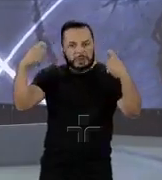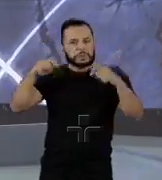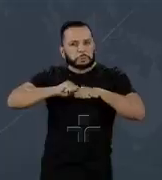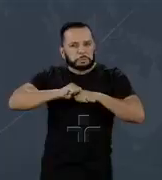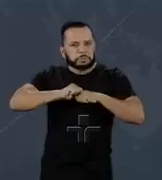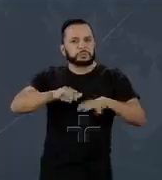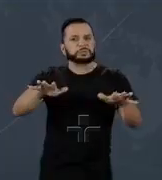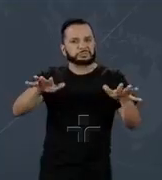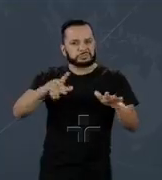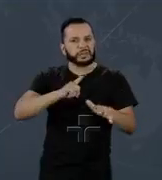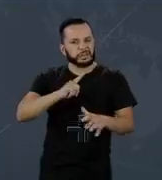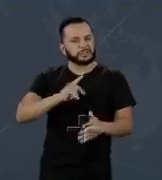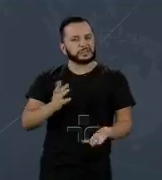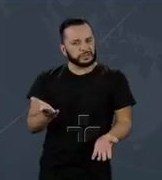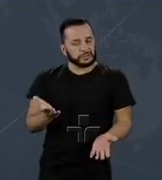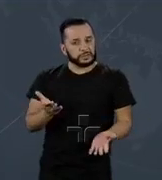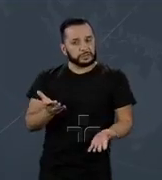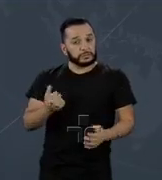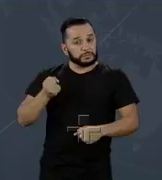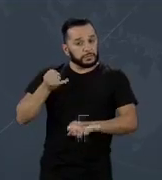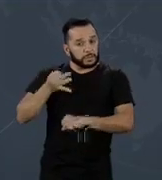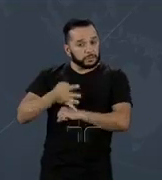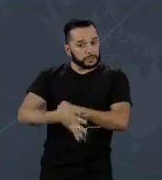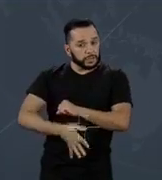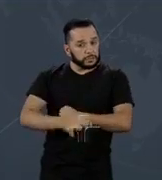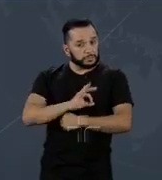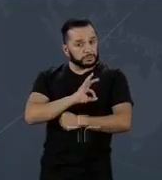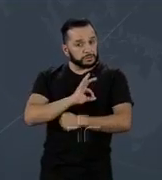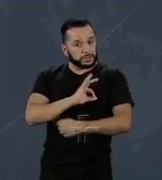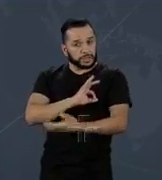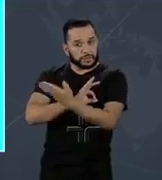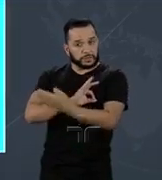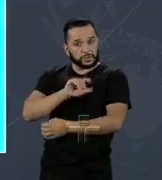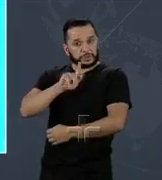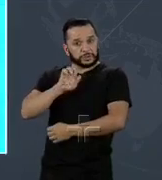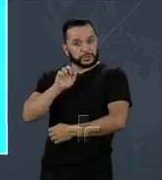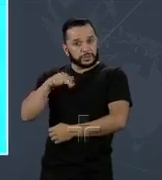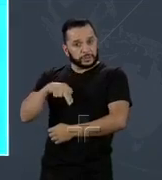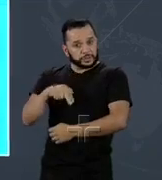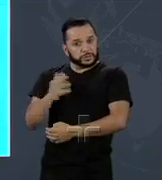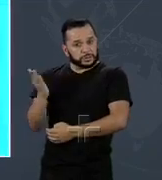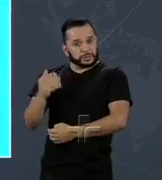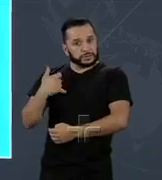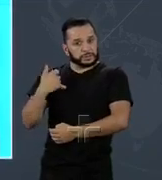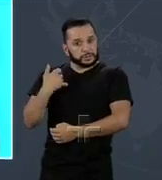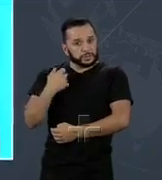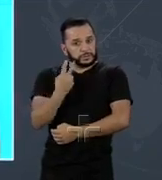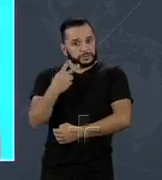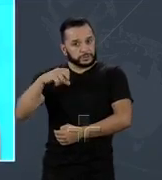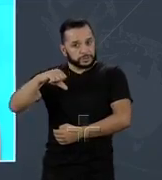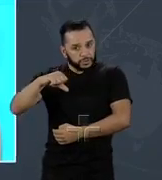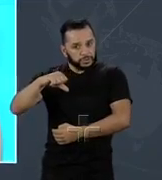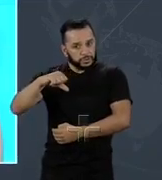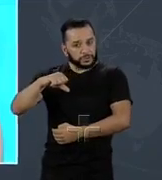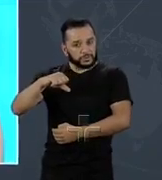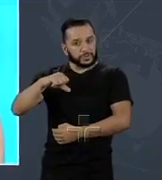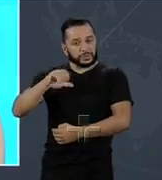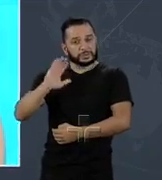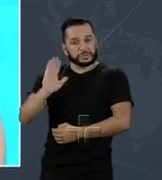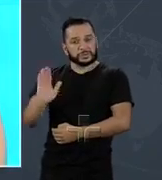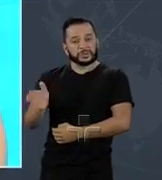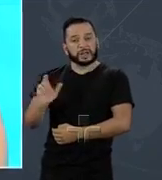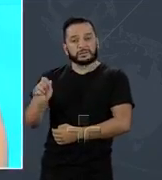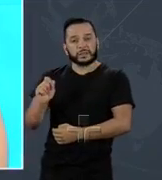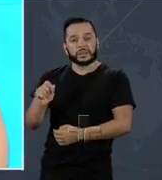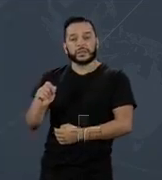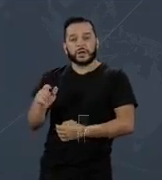diminuiu. Durante a madrugada, o policial militar Jean Felipe de Abreu Carvalho, de 29 anos, foi morto após